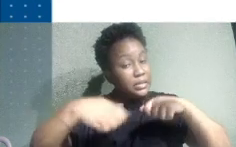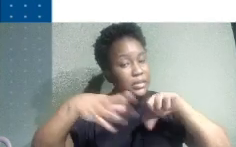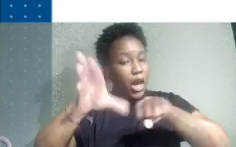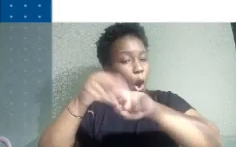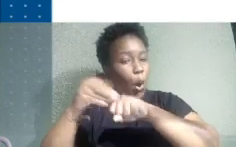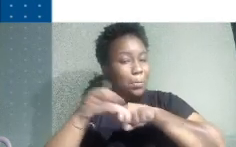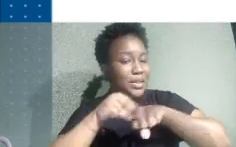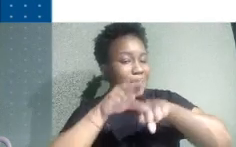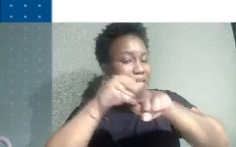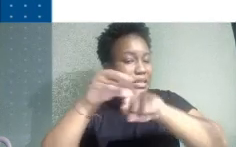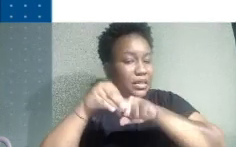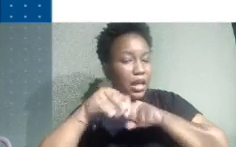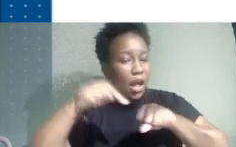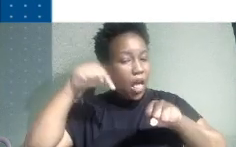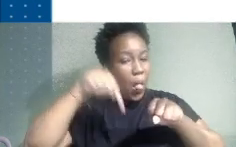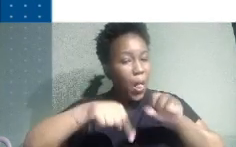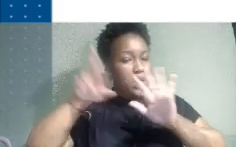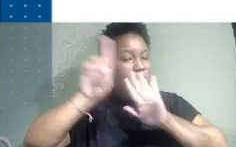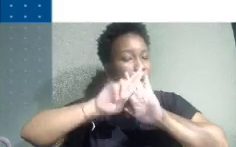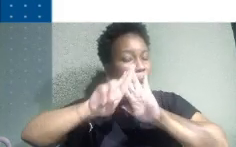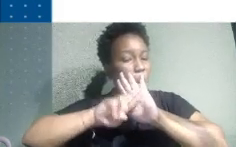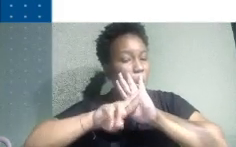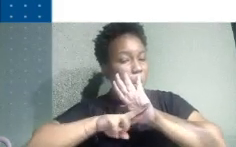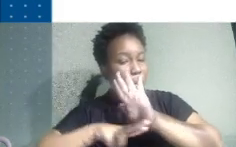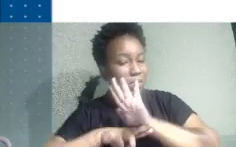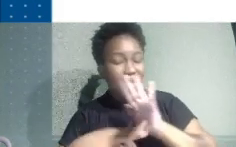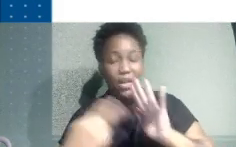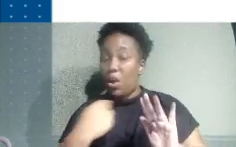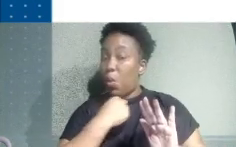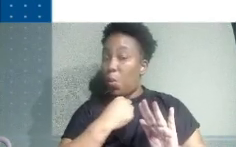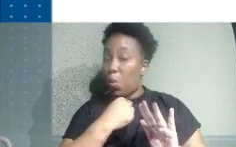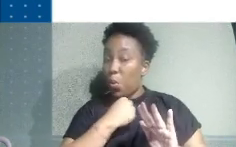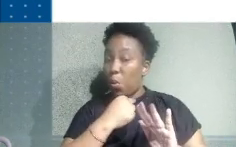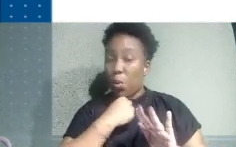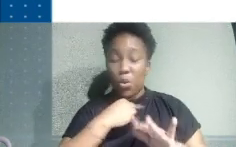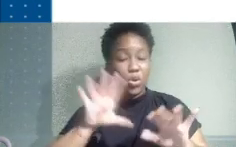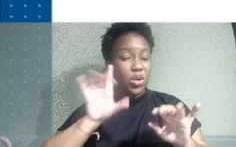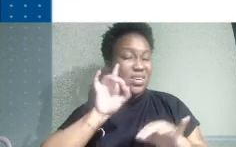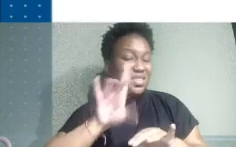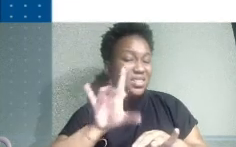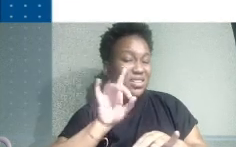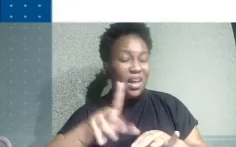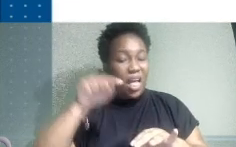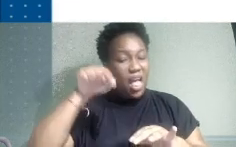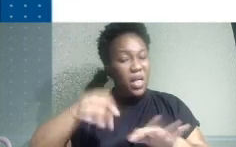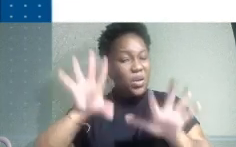dimensionar devidamente as instalações elétricas. Então, eu não posso simplesmente falar, esse